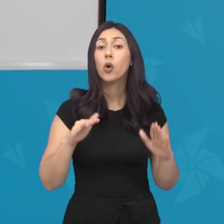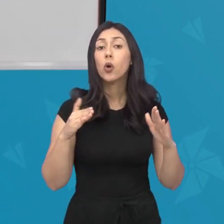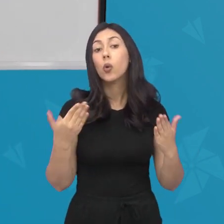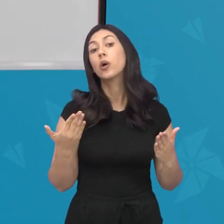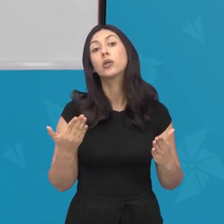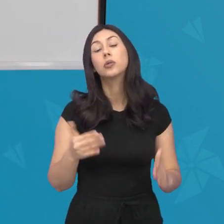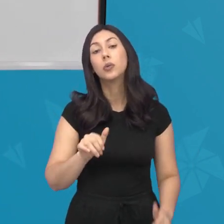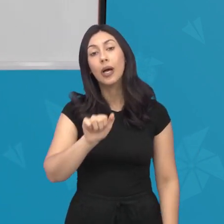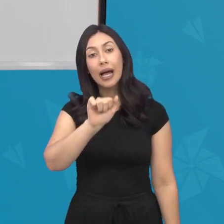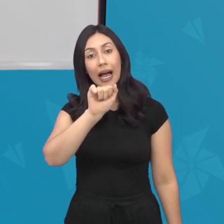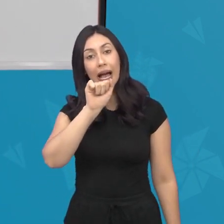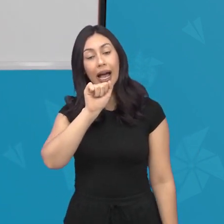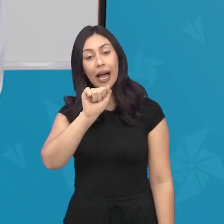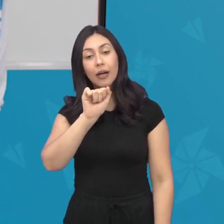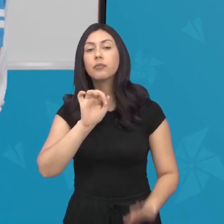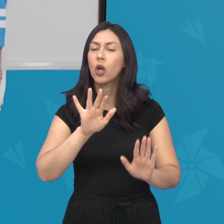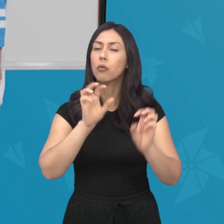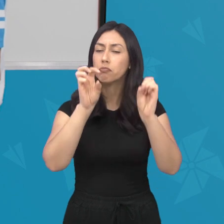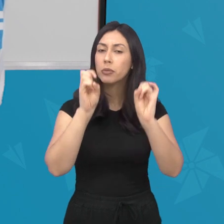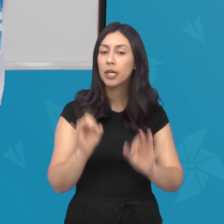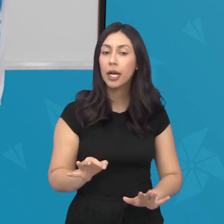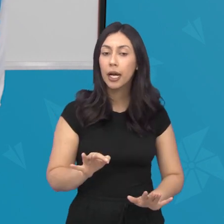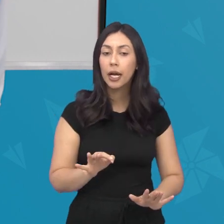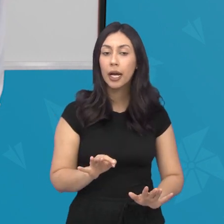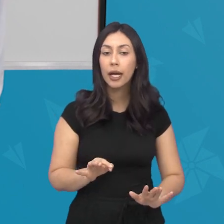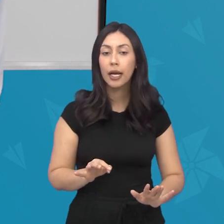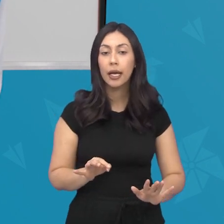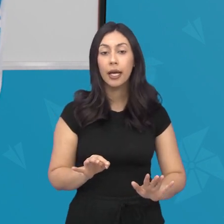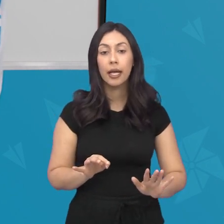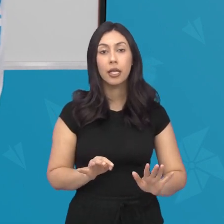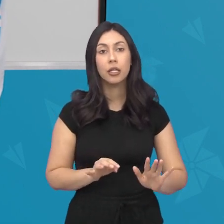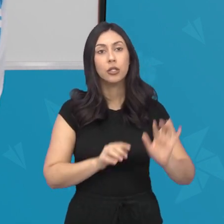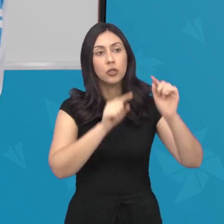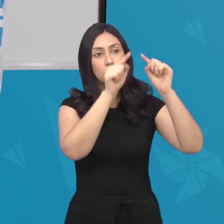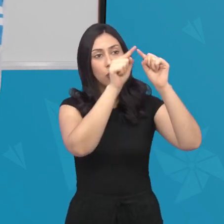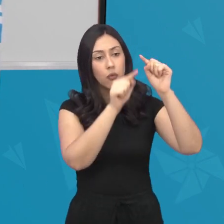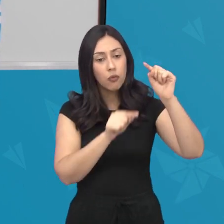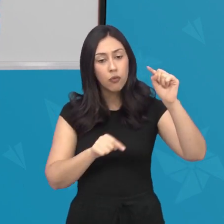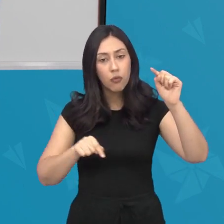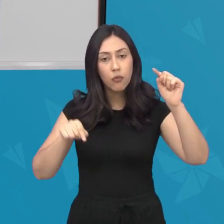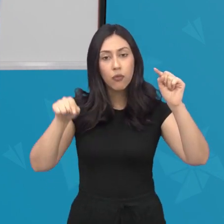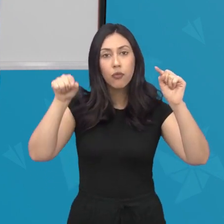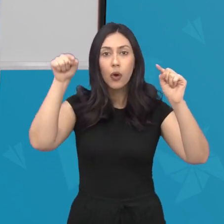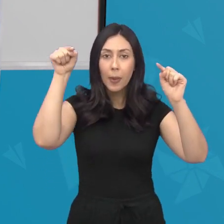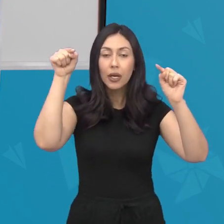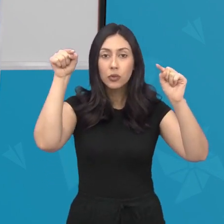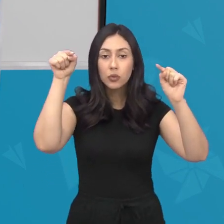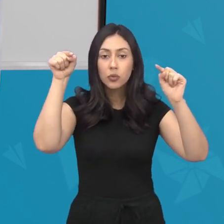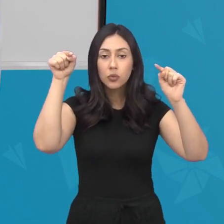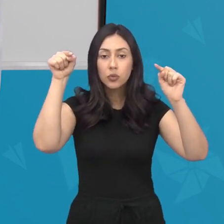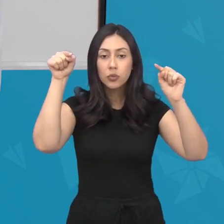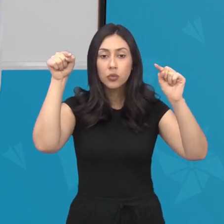a gente diz assim que esse espaço aqui, ó, esse formato aqui é